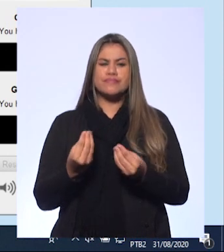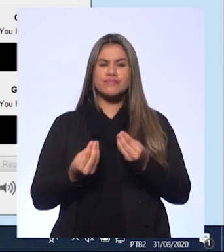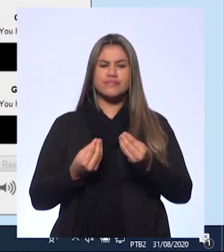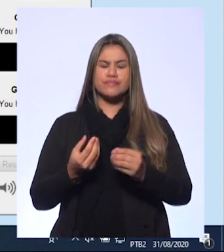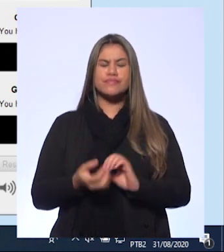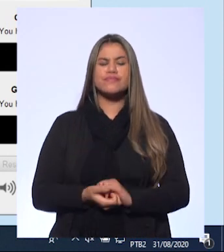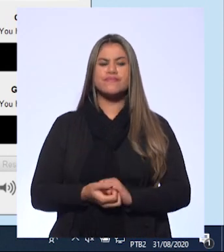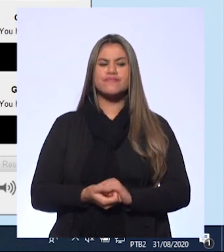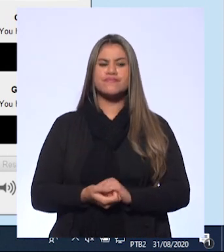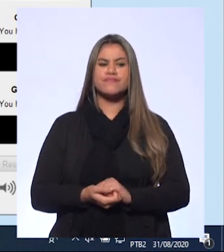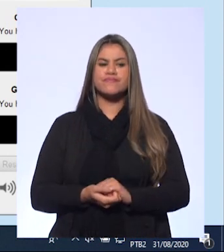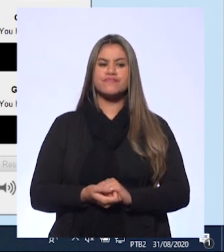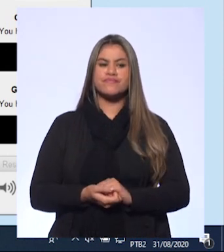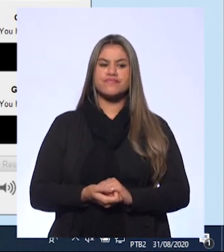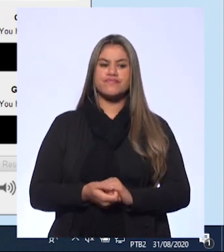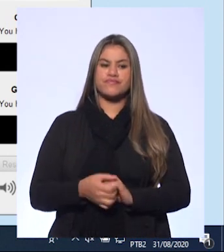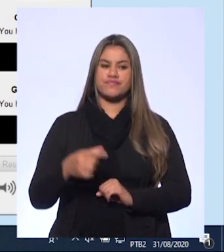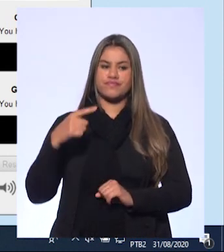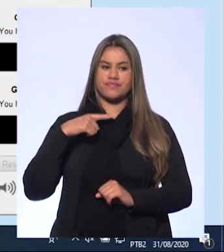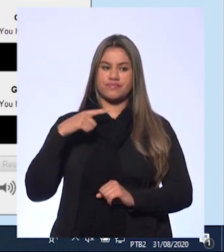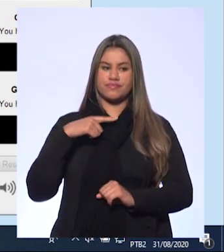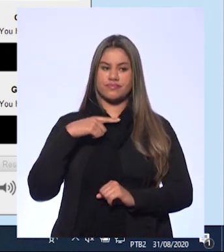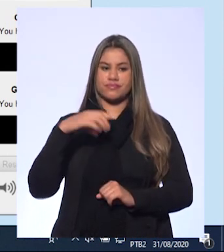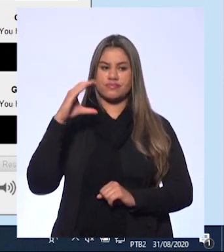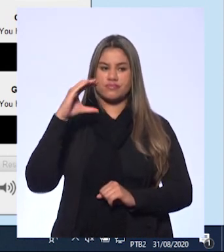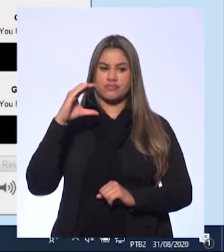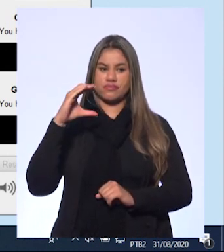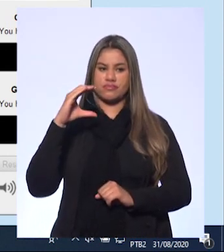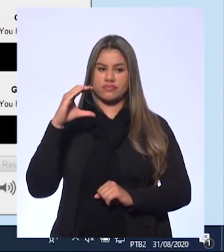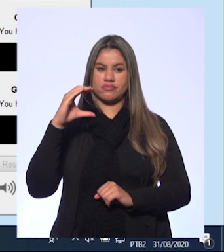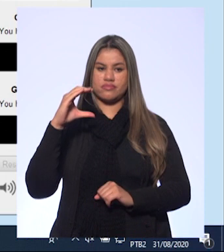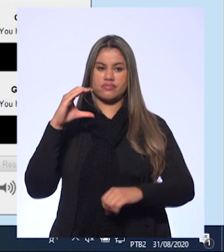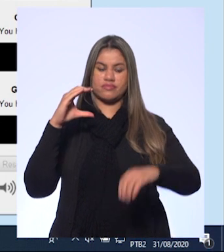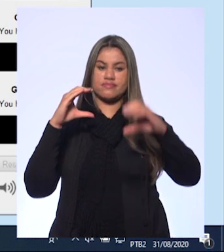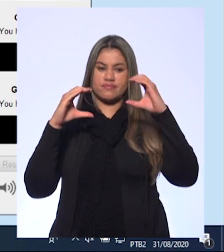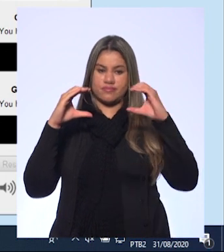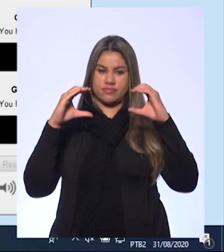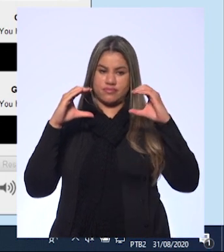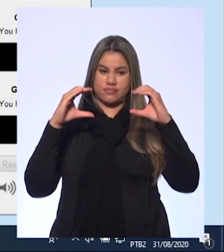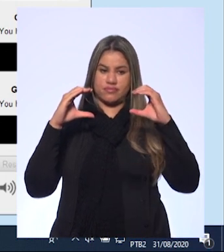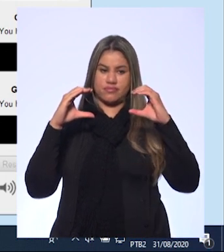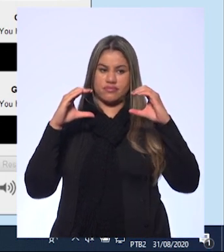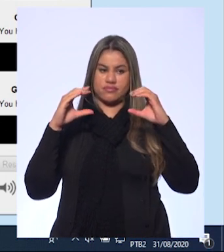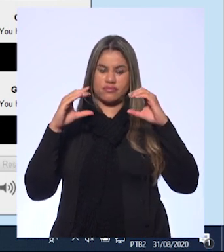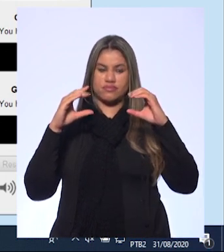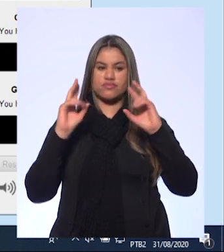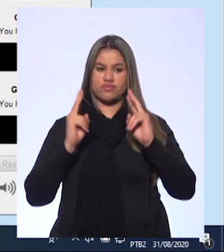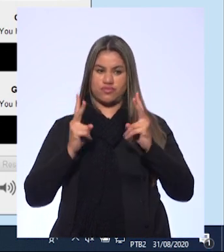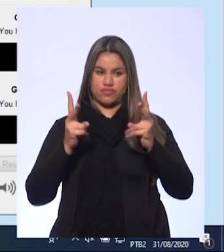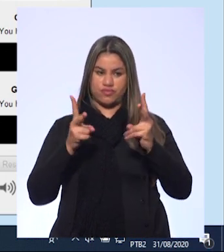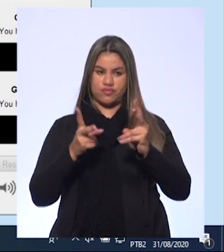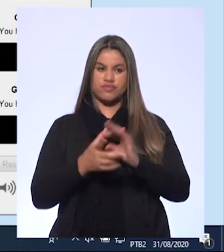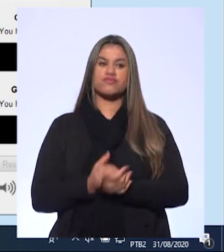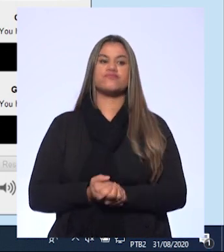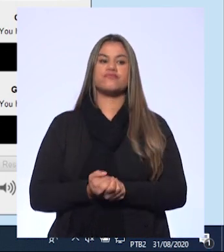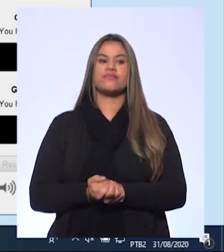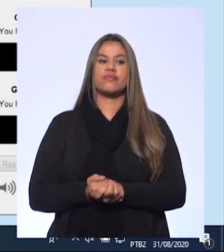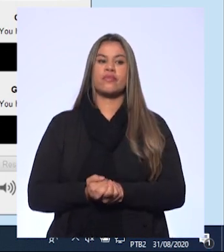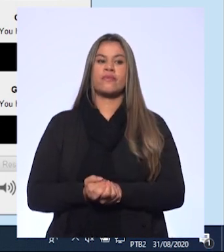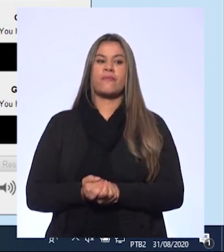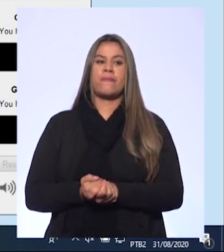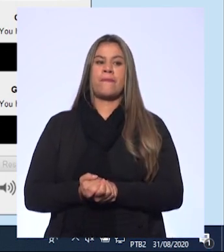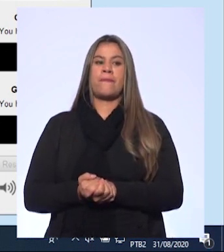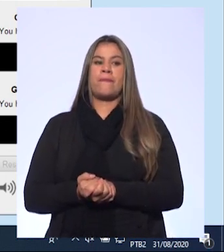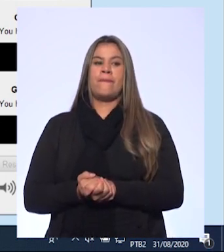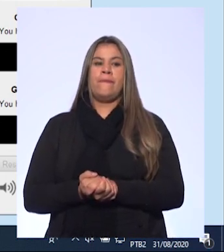que eu entro com carbono e saio com carbono, tá? Vamos olhar aqui, tem uma setinha. Tudo bem? Eu